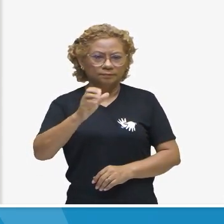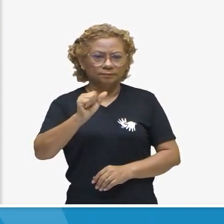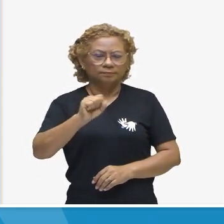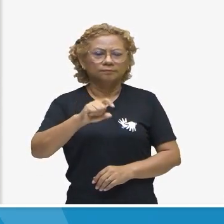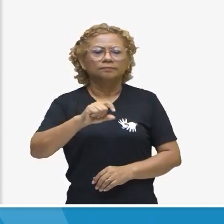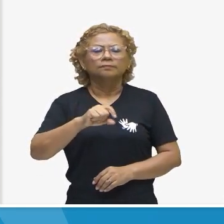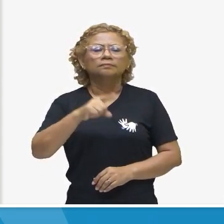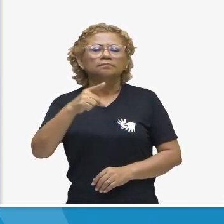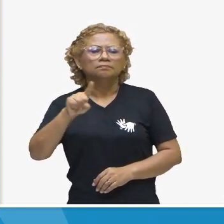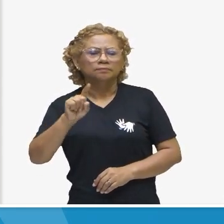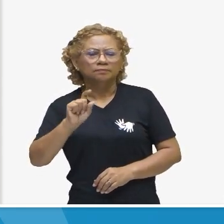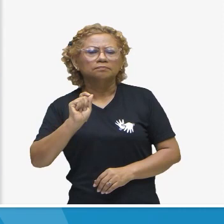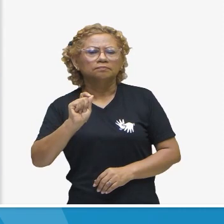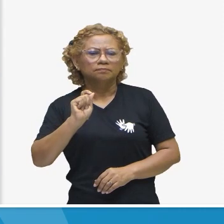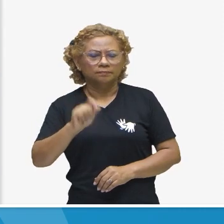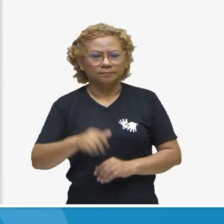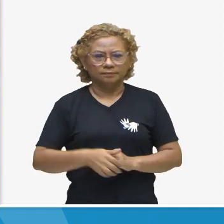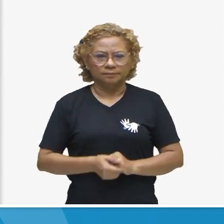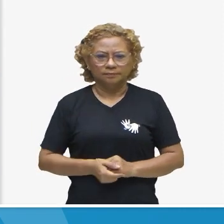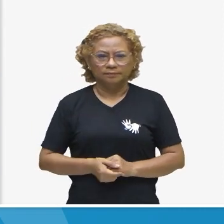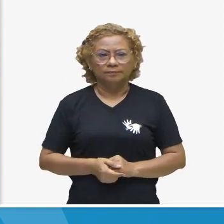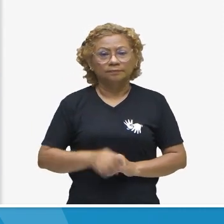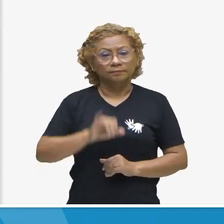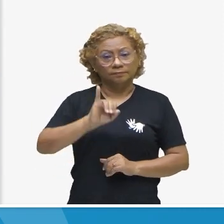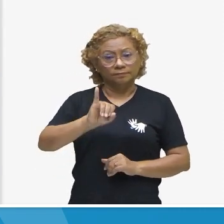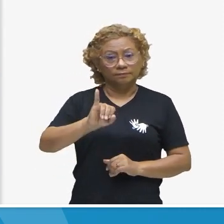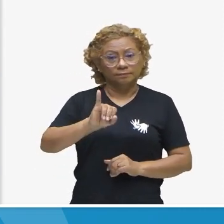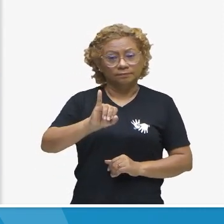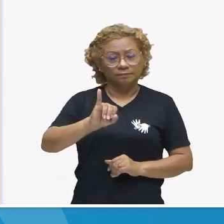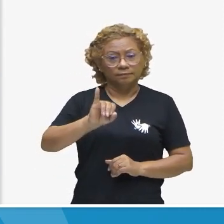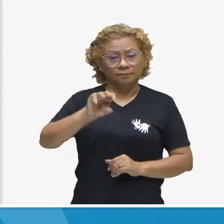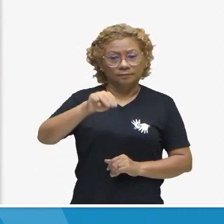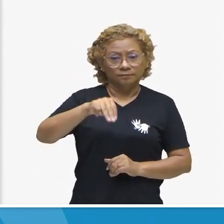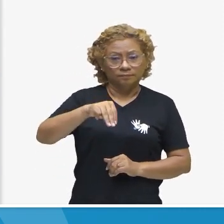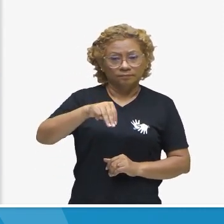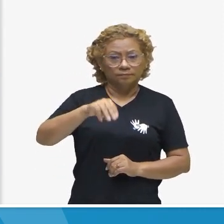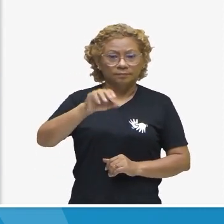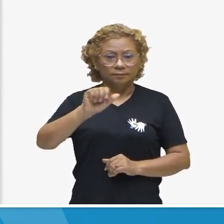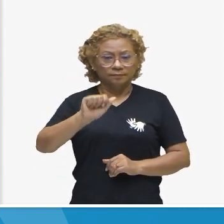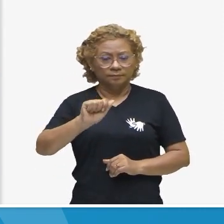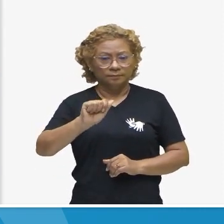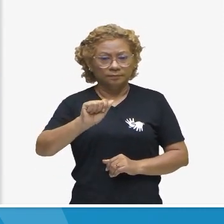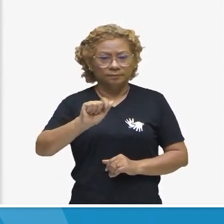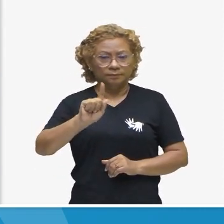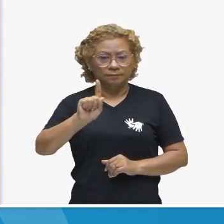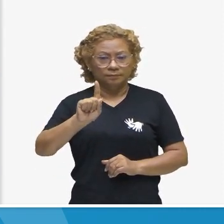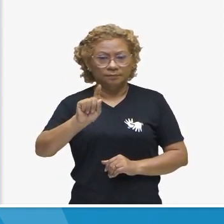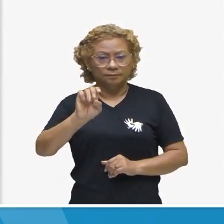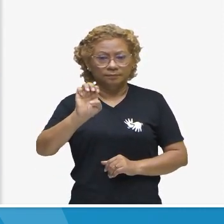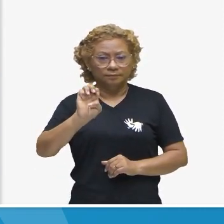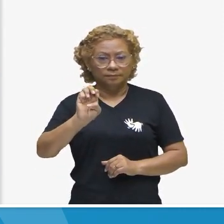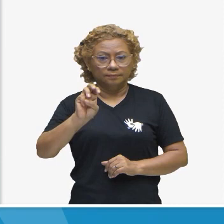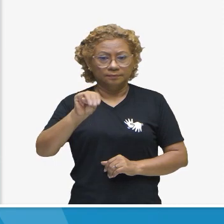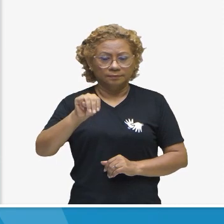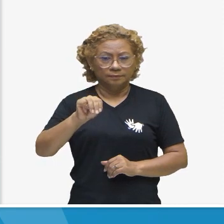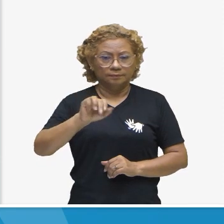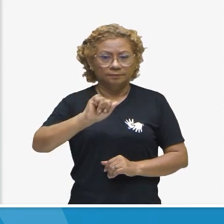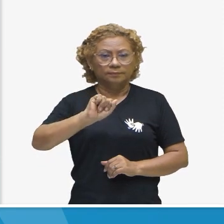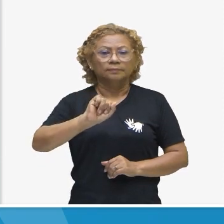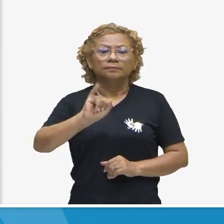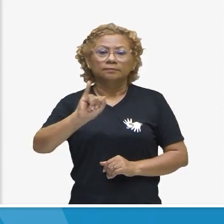ser projeção? Projeção é o ato de projetar, de lançar. É uma